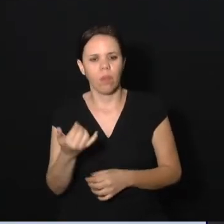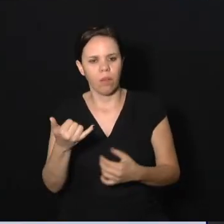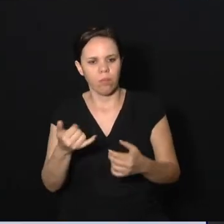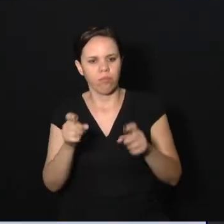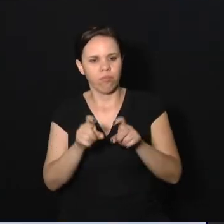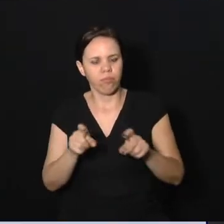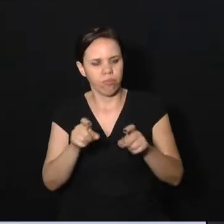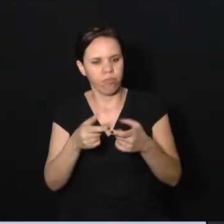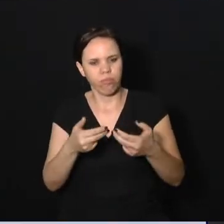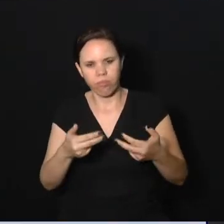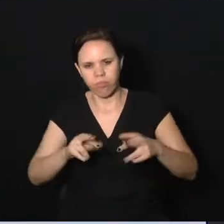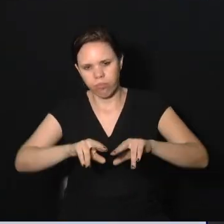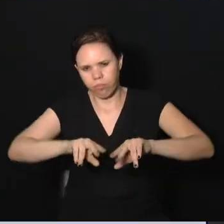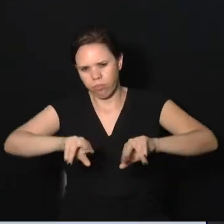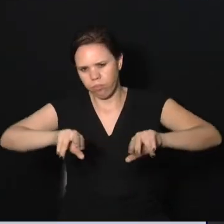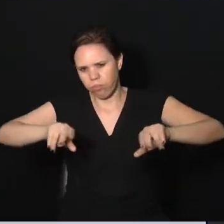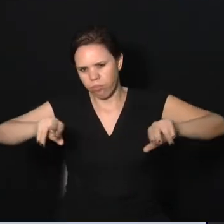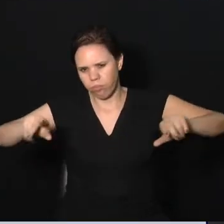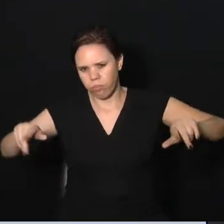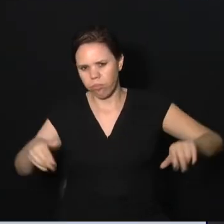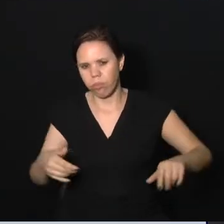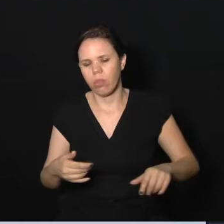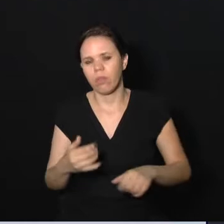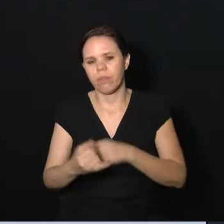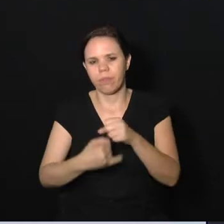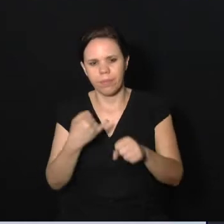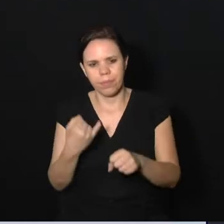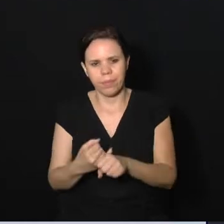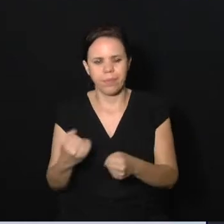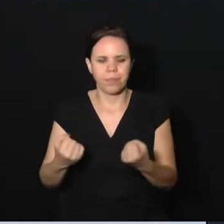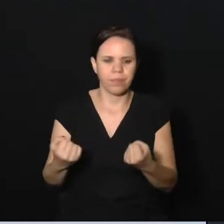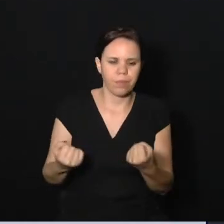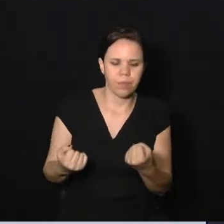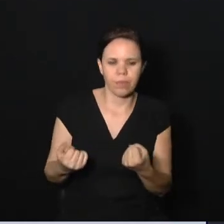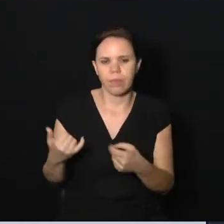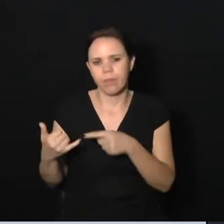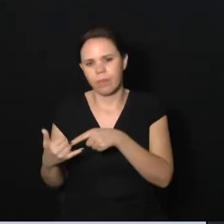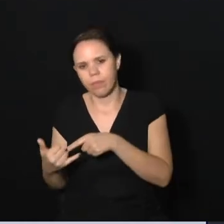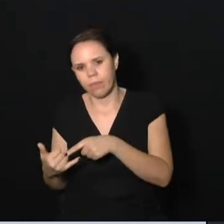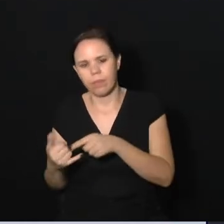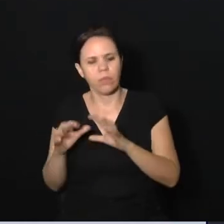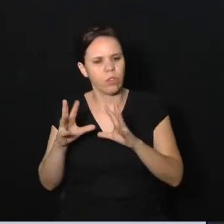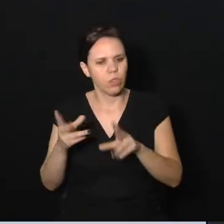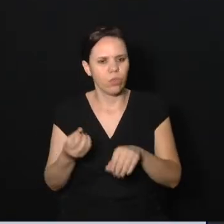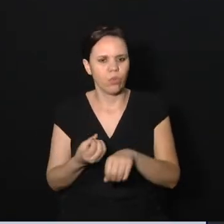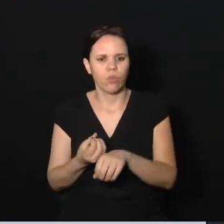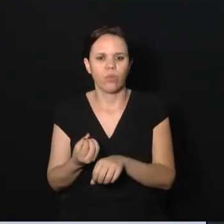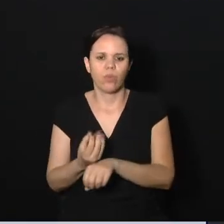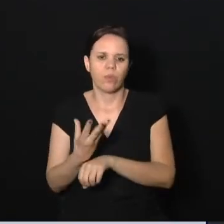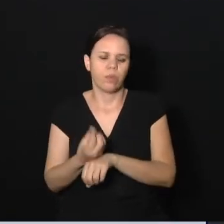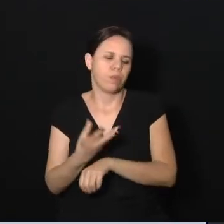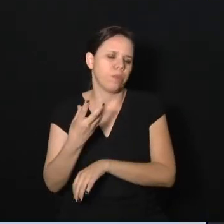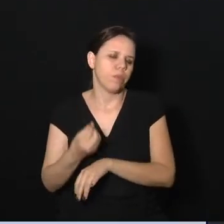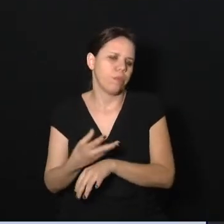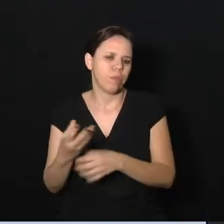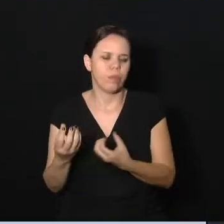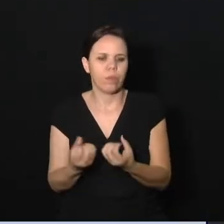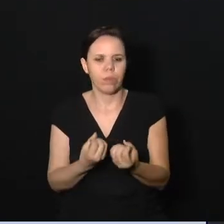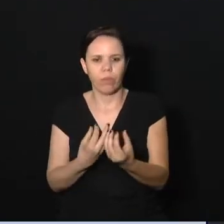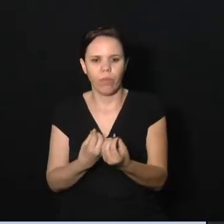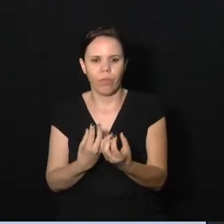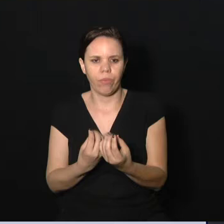são isso? São dispositivos que a gente fala, desde o carro, celular, tudo que é sensor e que está emitindo dado, né, e dispositivos que